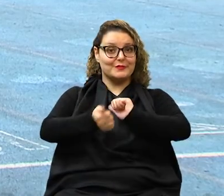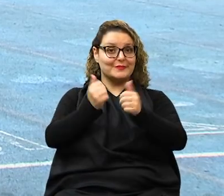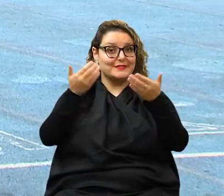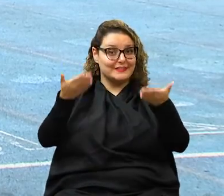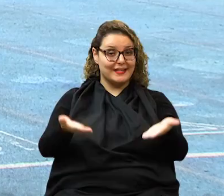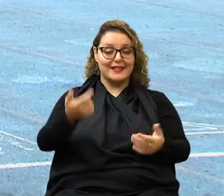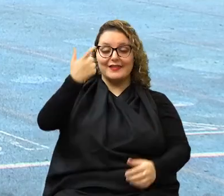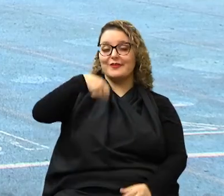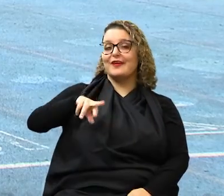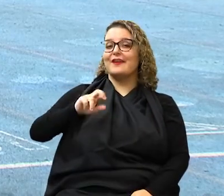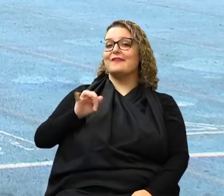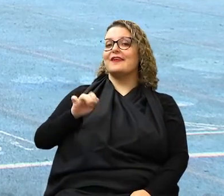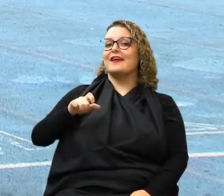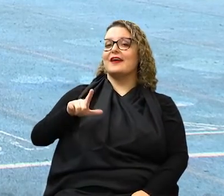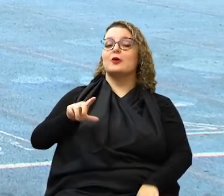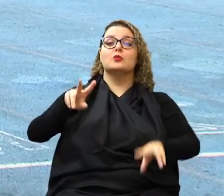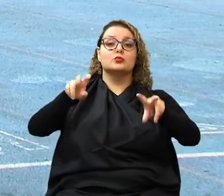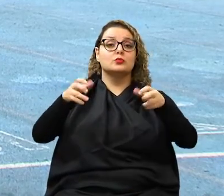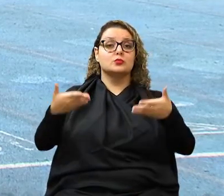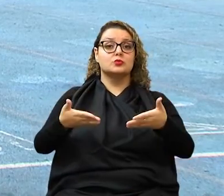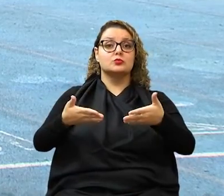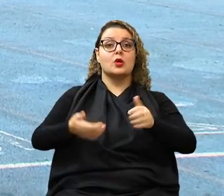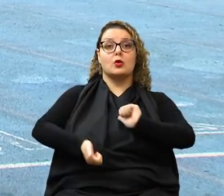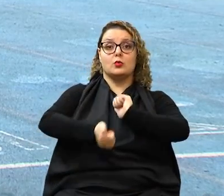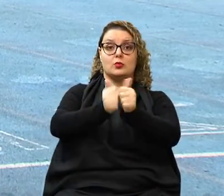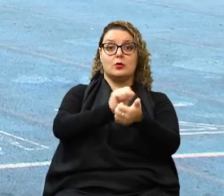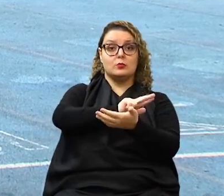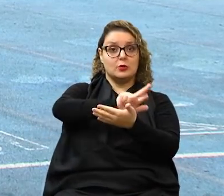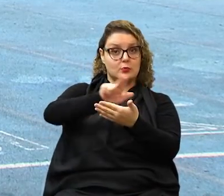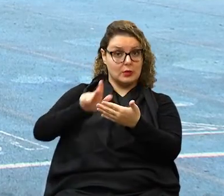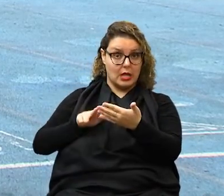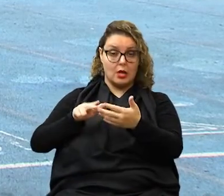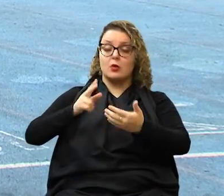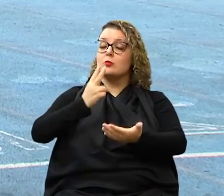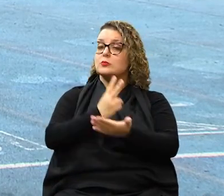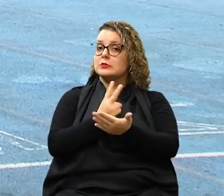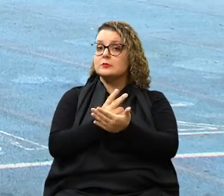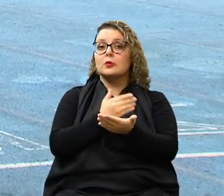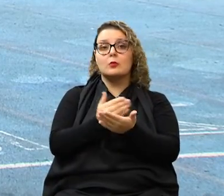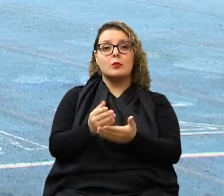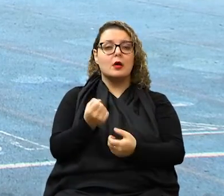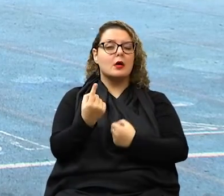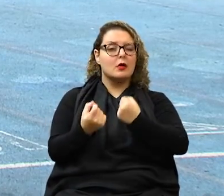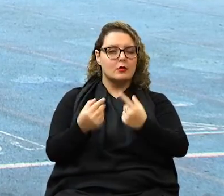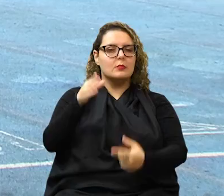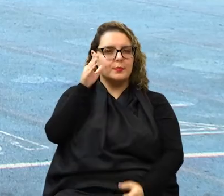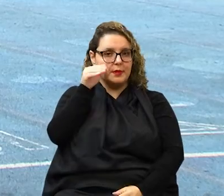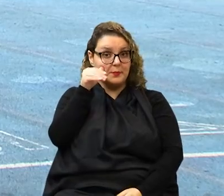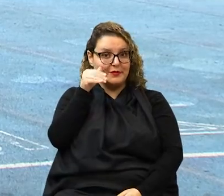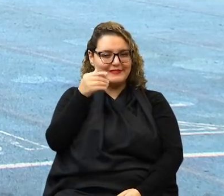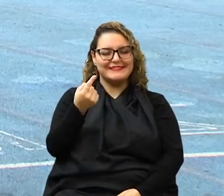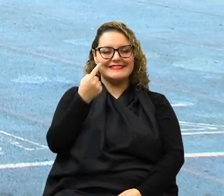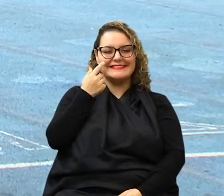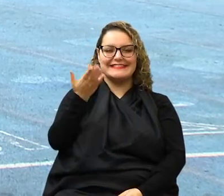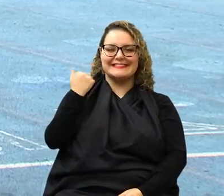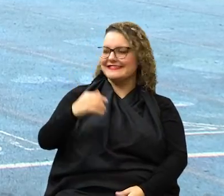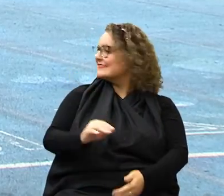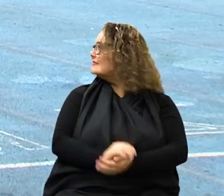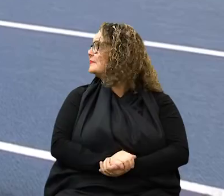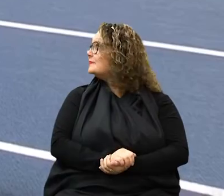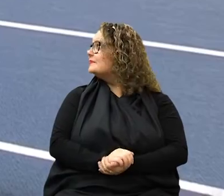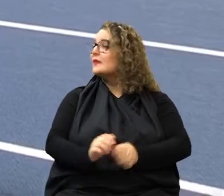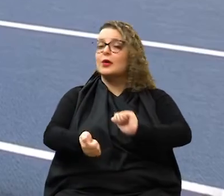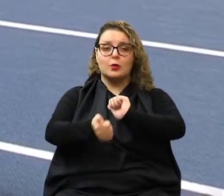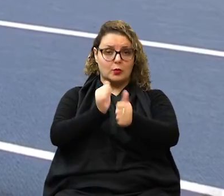Olha o esporte aí, eu sou o Rafael Turati, o tema de hoje é o atletismo. E como sempre, a gente começa com algumas curiosidades, confere